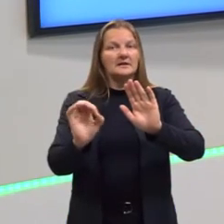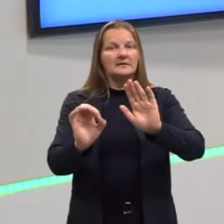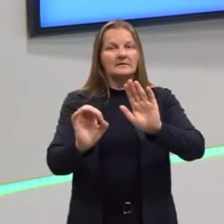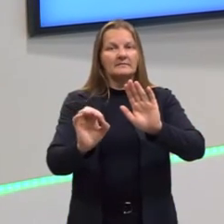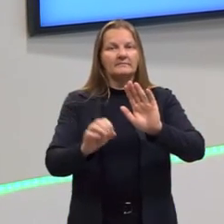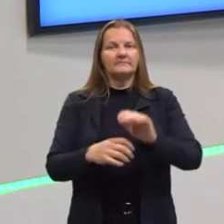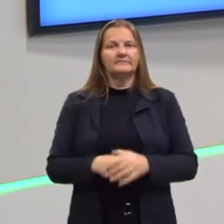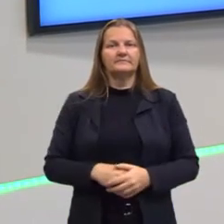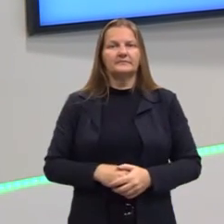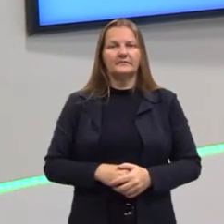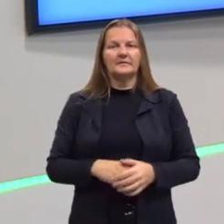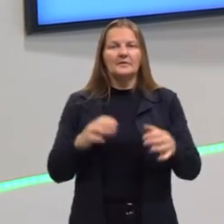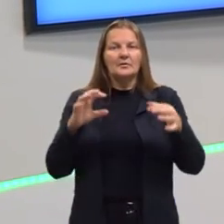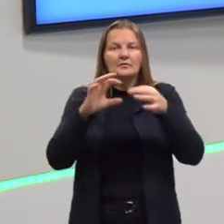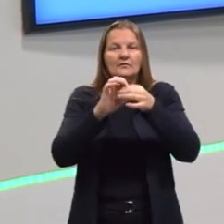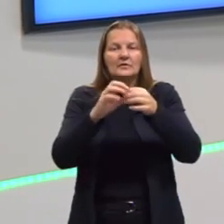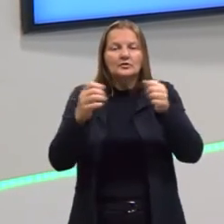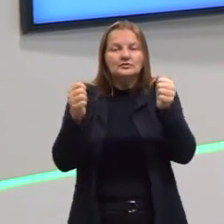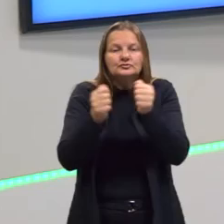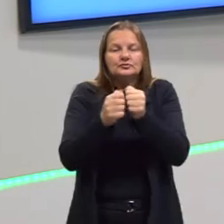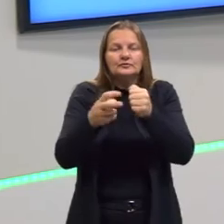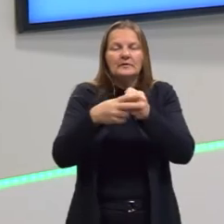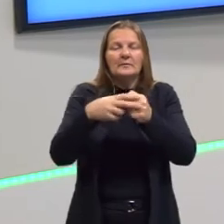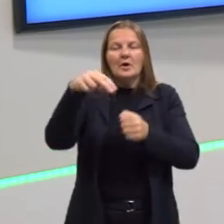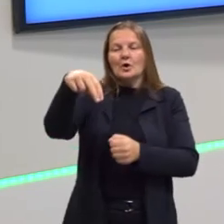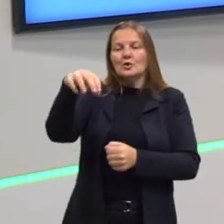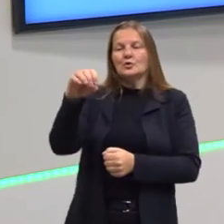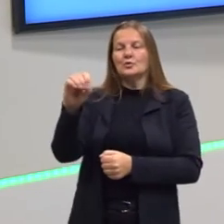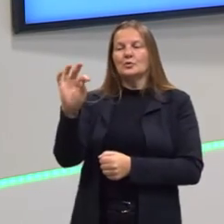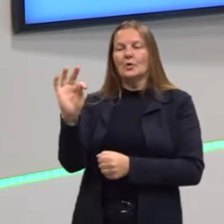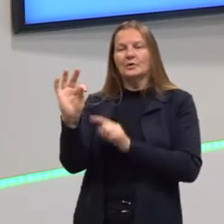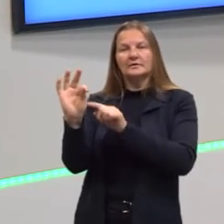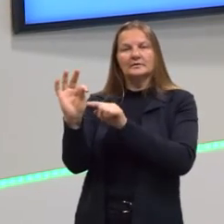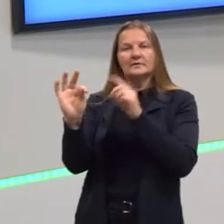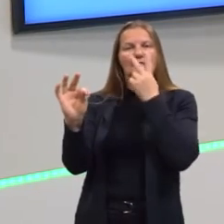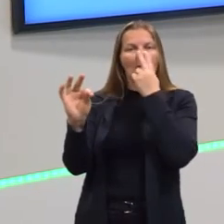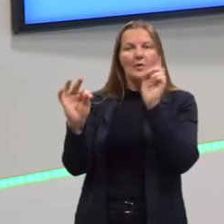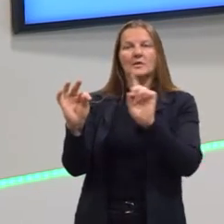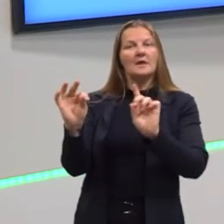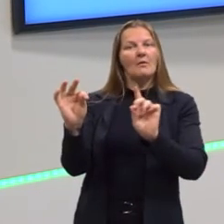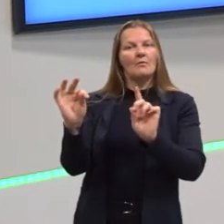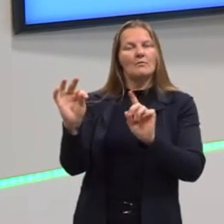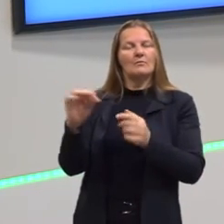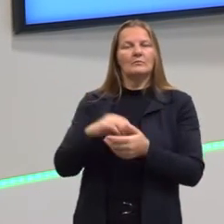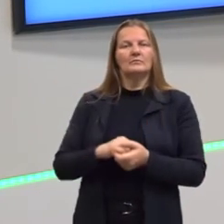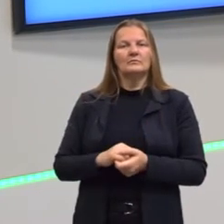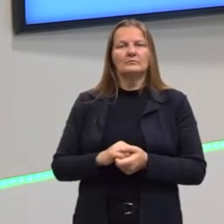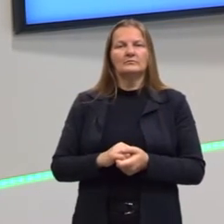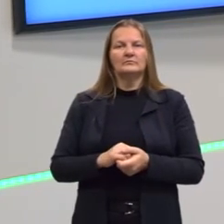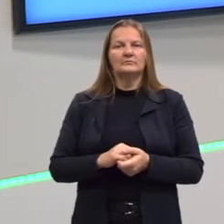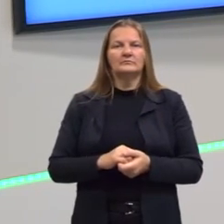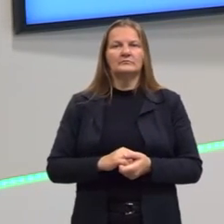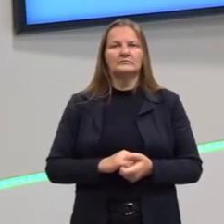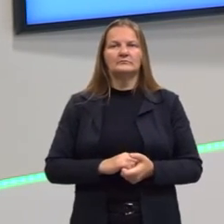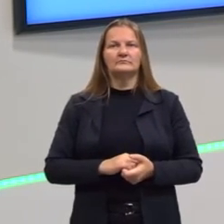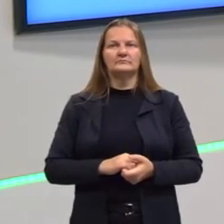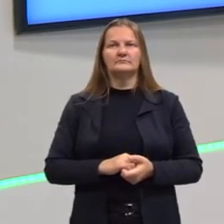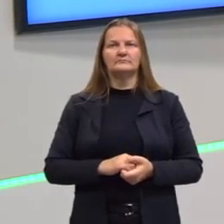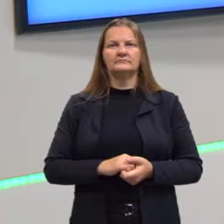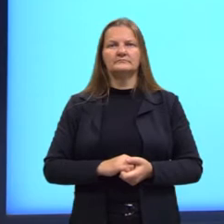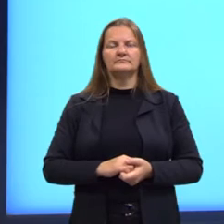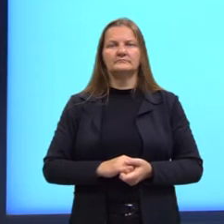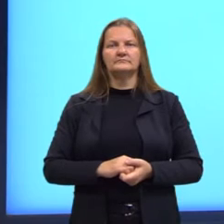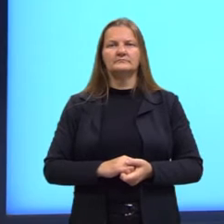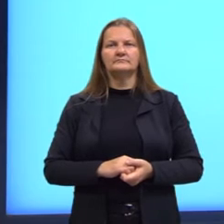eu enxergo A negação Eu tenho um note ali e hoje é tu só me complementa Ok